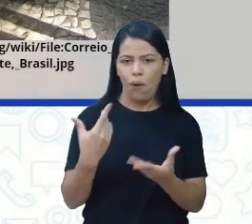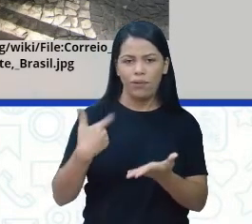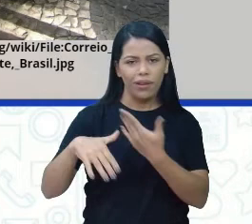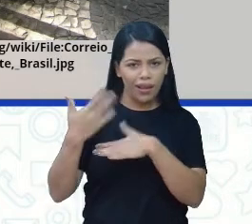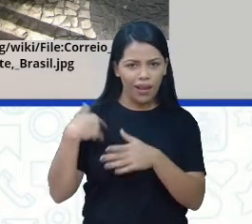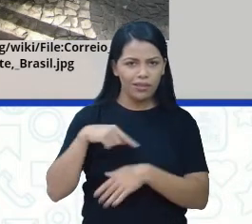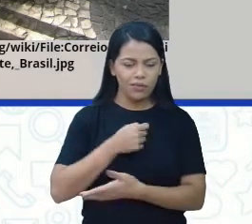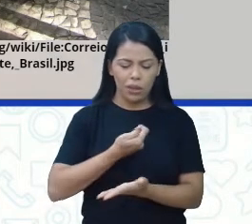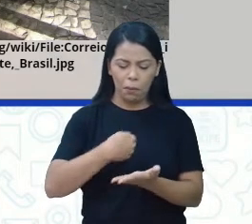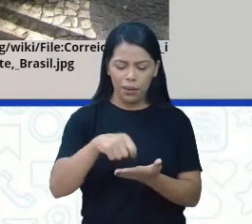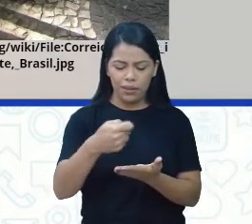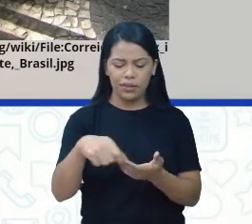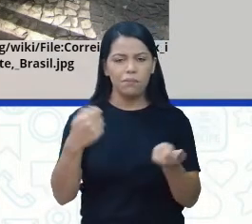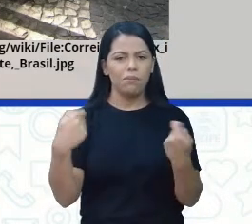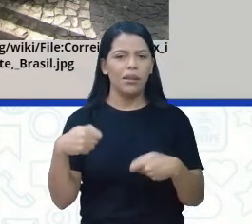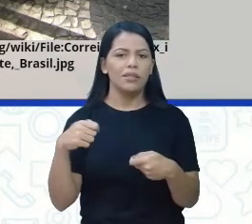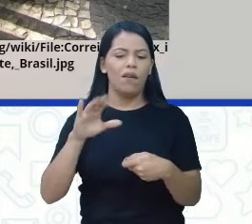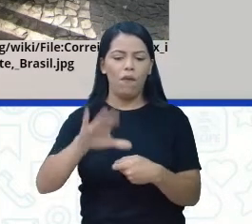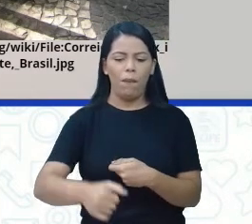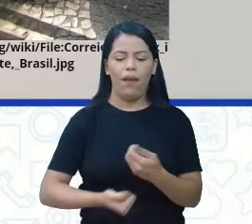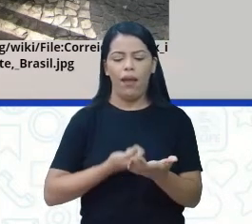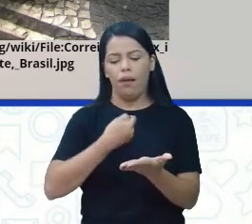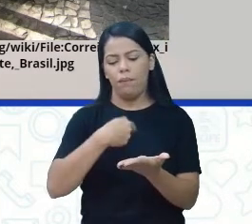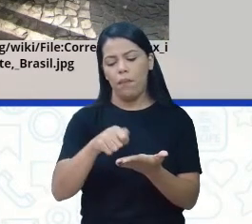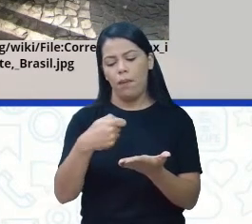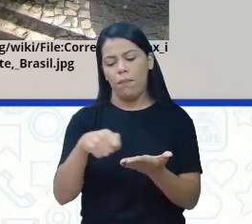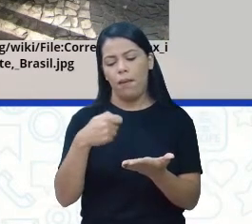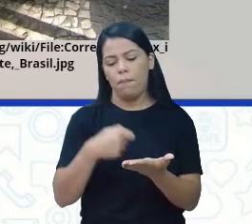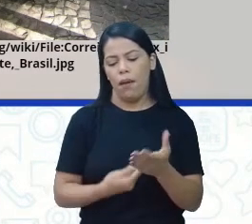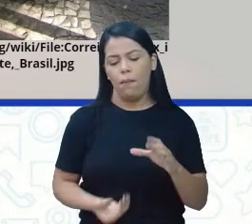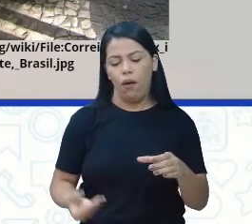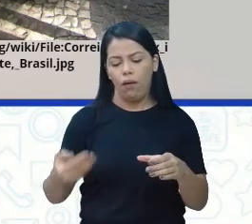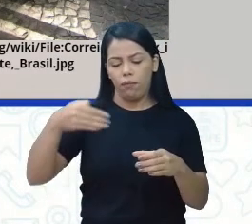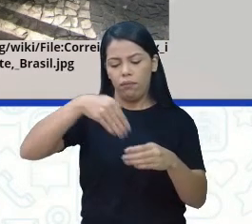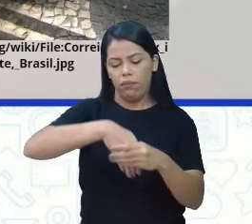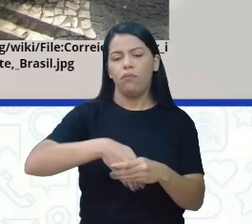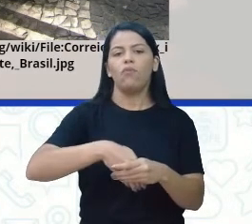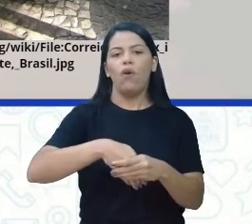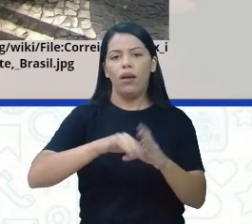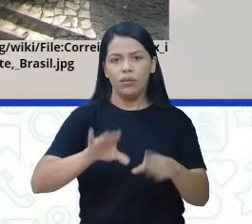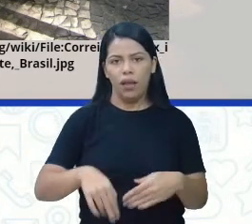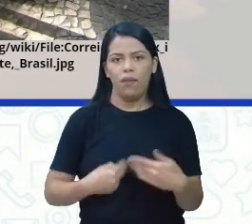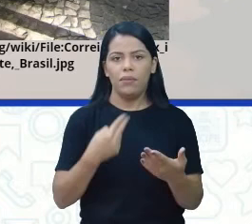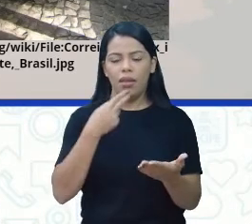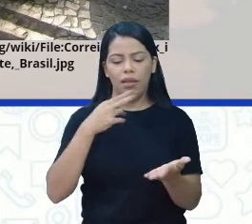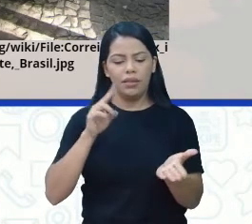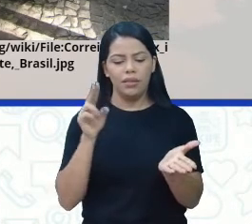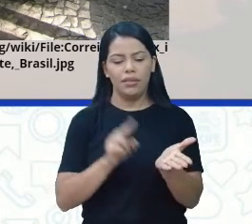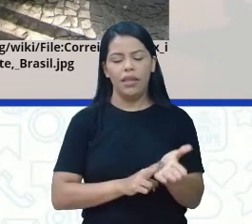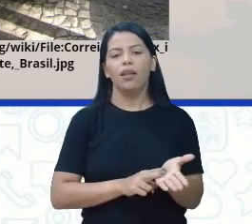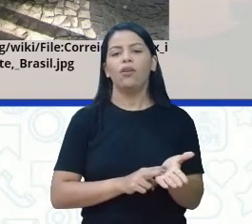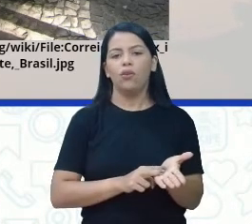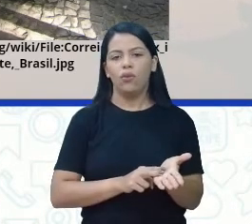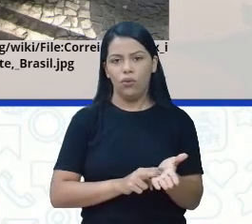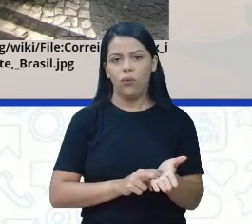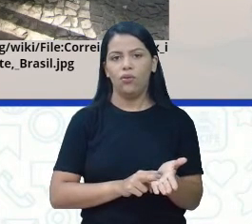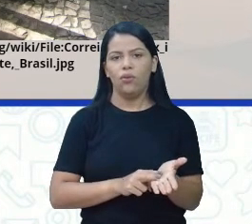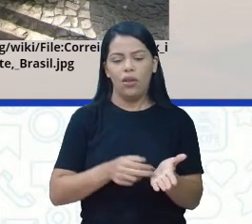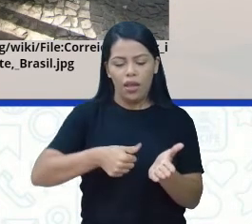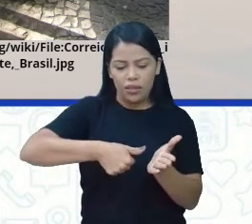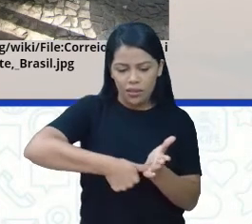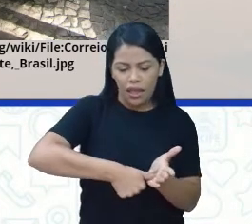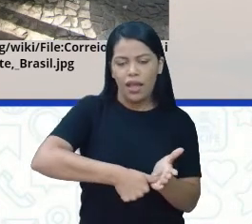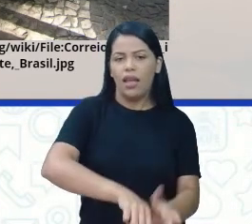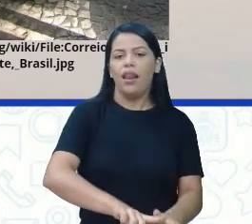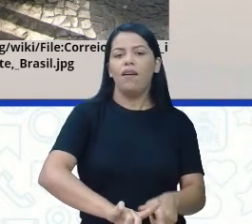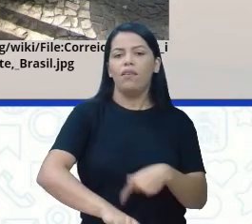que escrevê-la, aí pegava uma cartinha dessa, botava no envelope, né? Aí tinha um negócio de o selo, né, professor? Você selava a